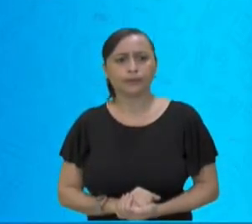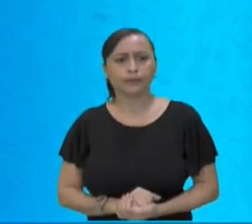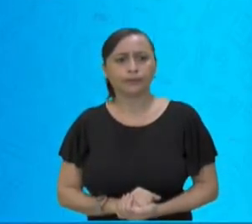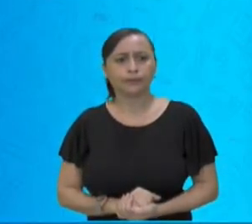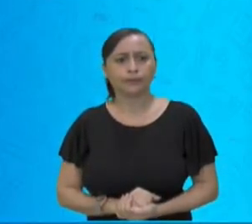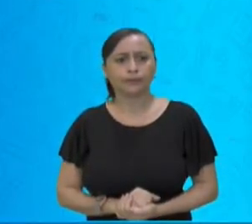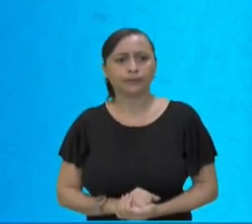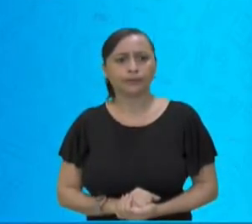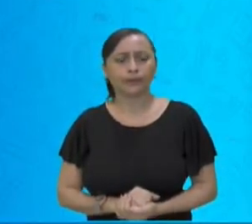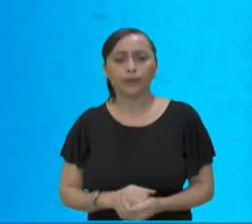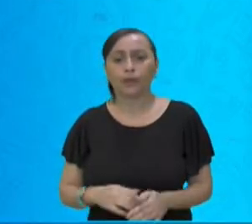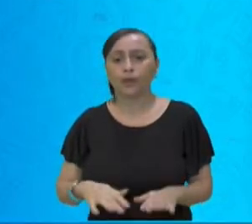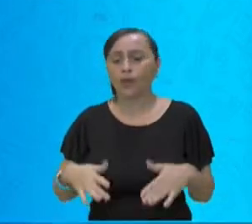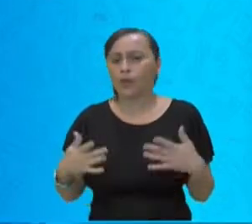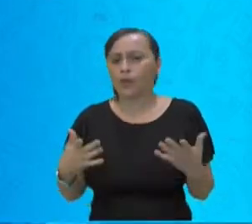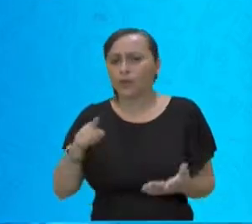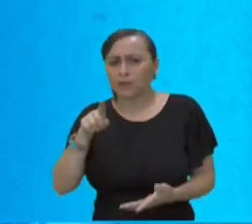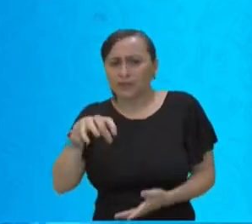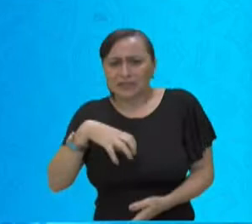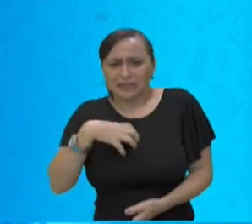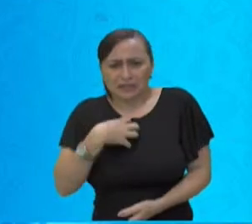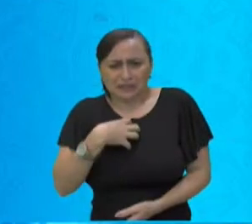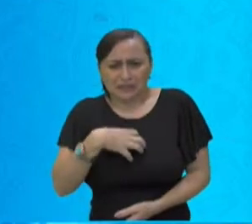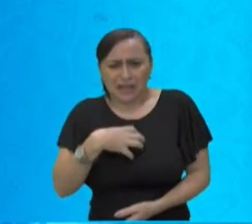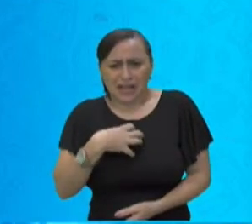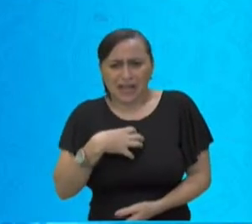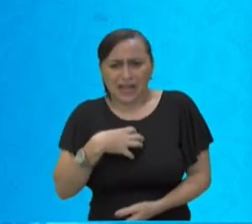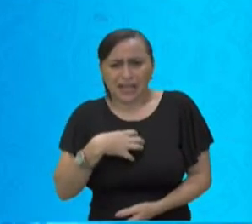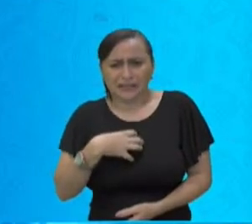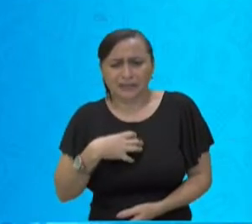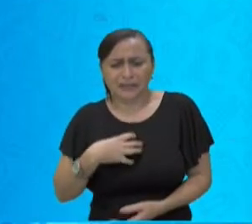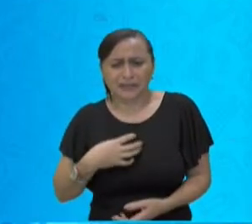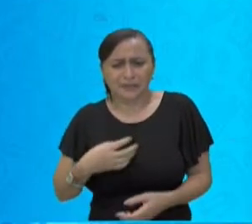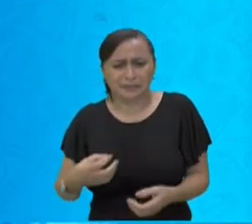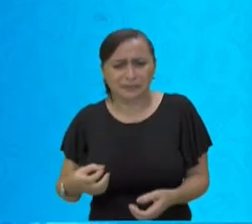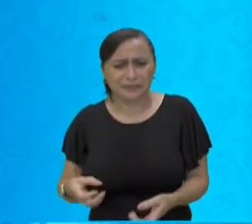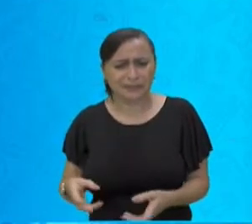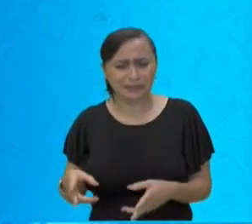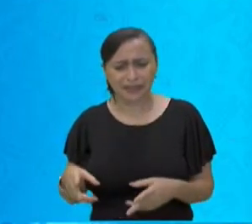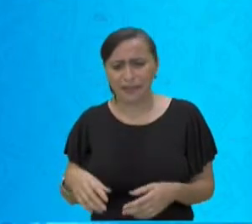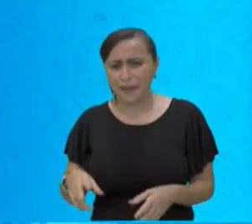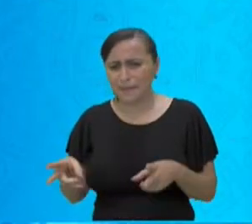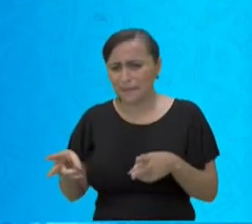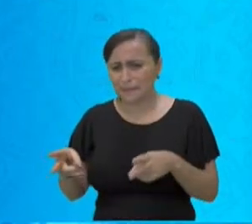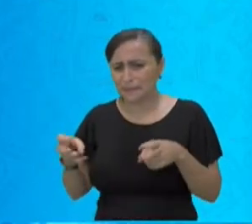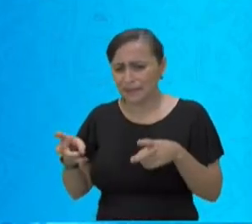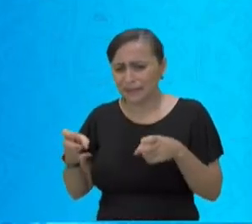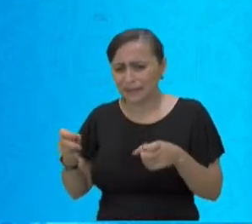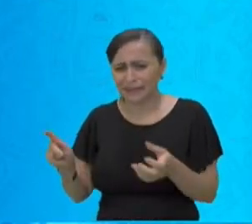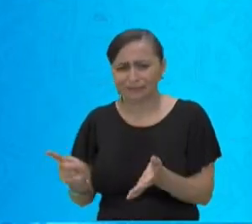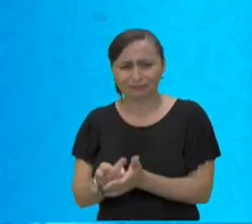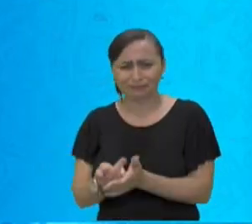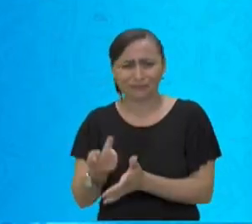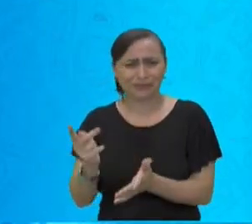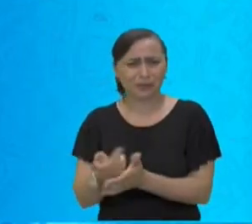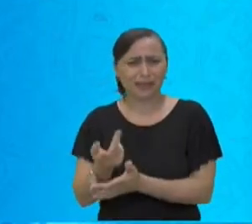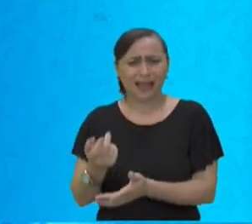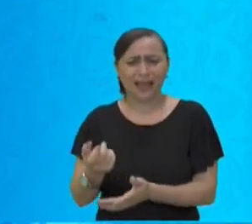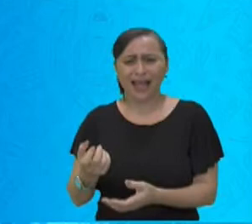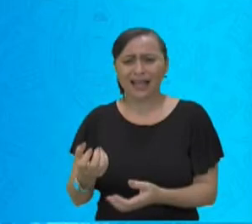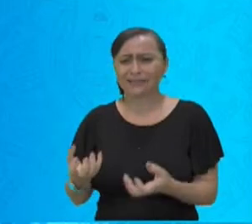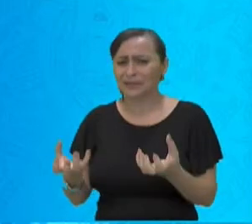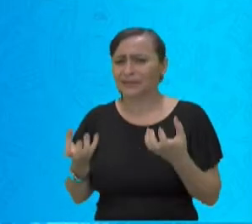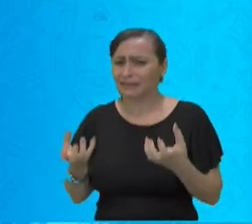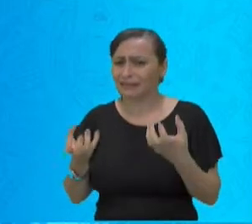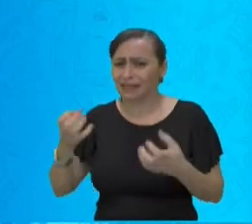E aí e quando você está com raiva Tem que cometer uma injustiça e quer descarregar a